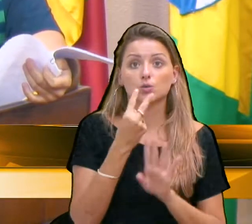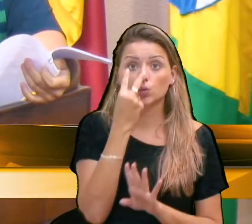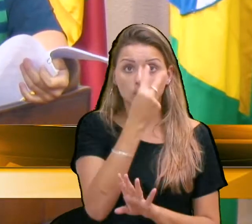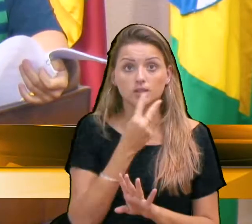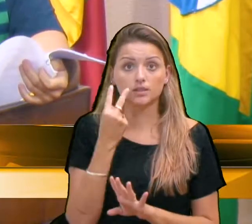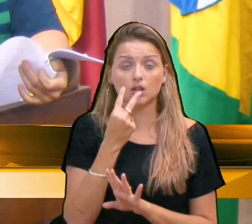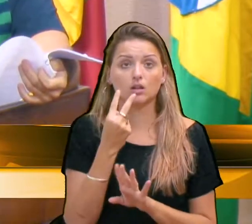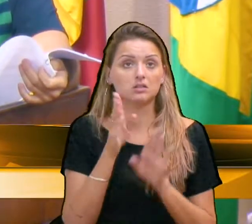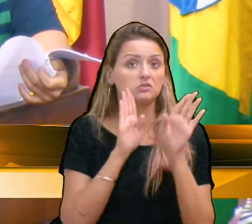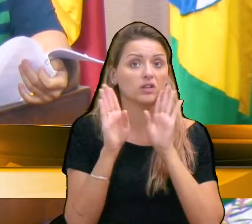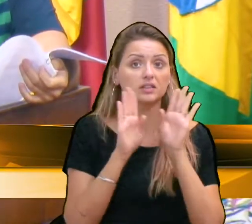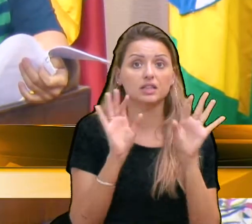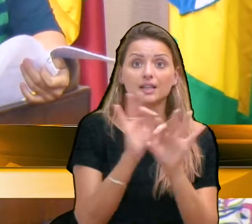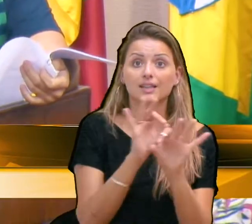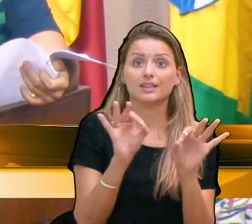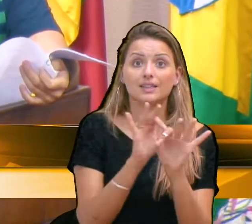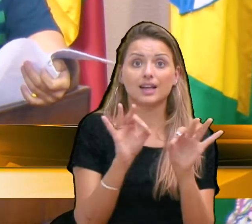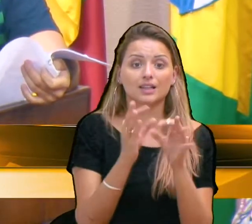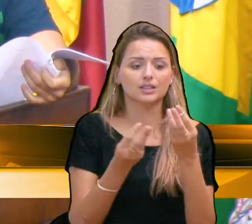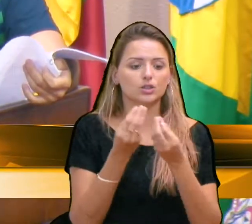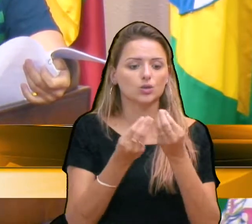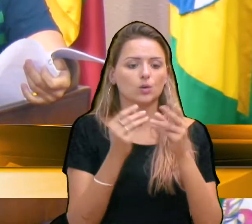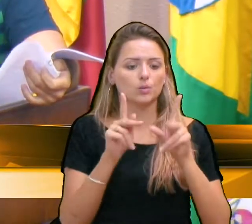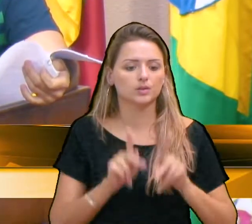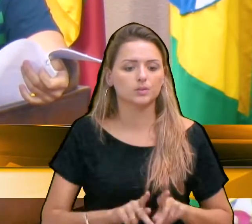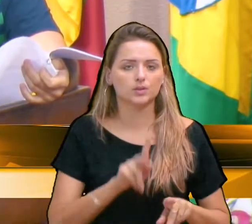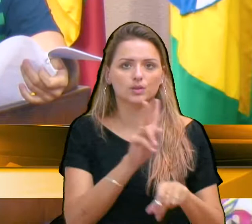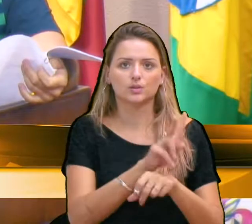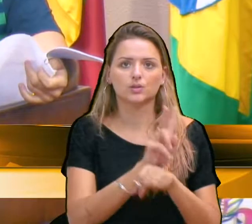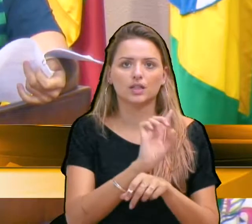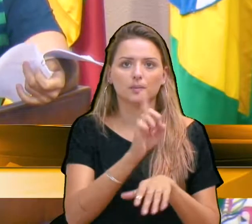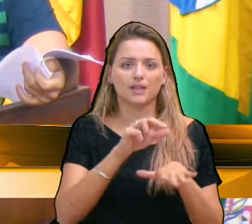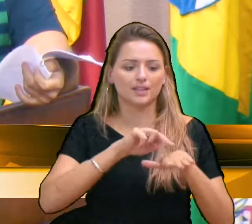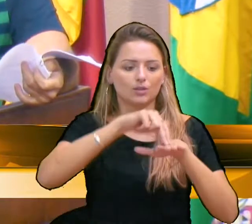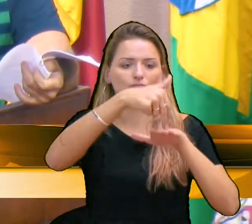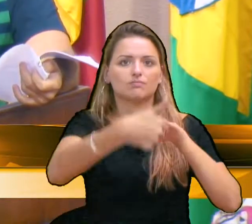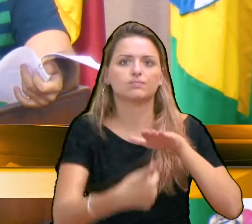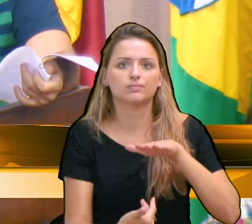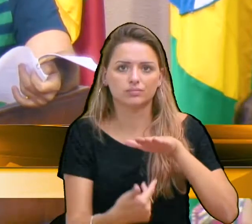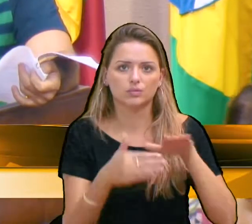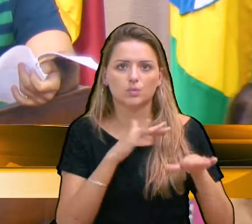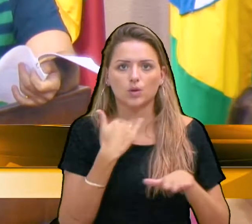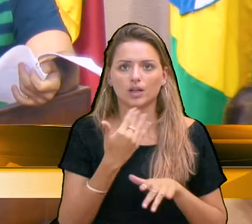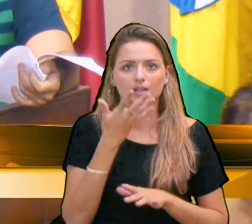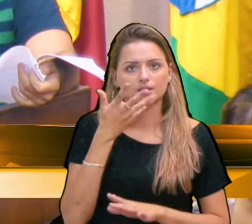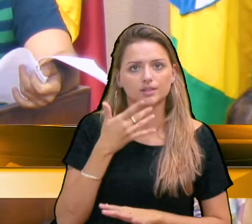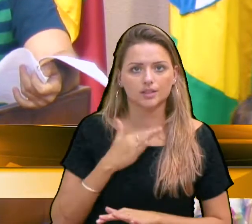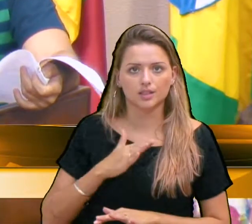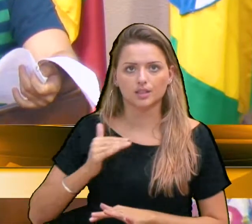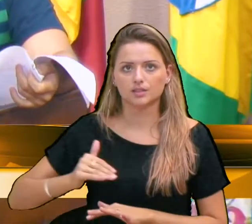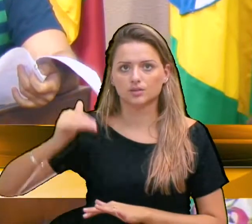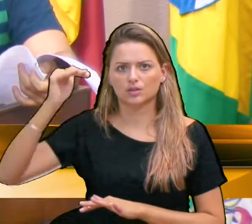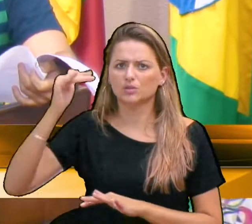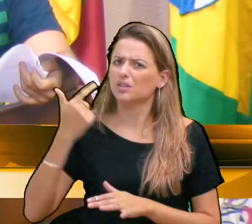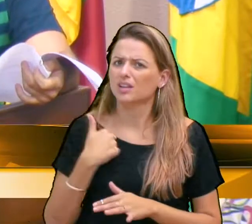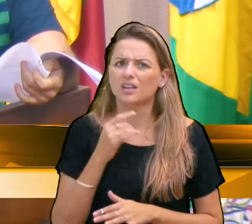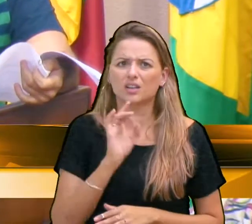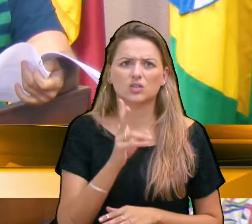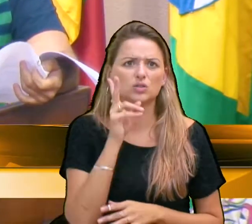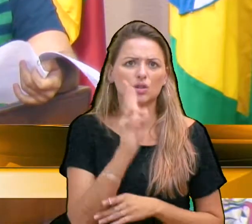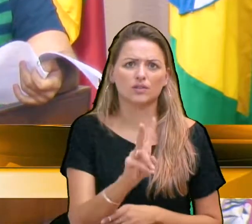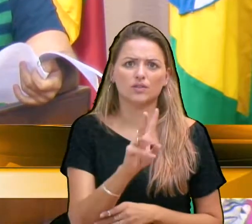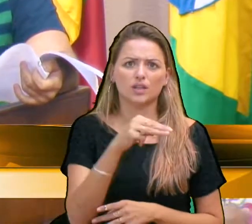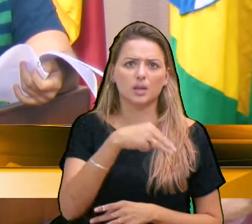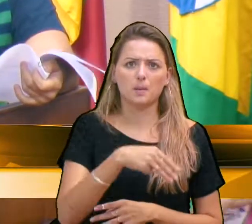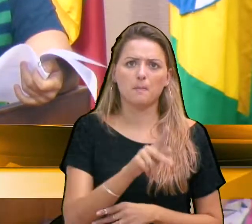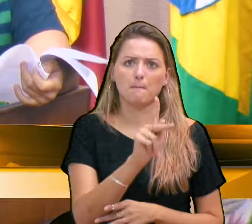de operação segura, de como as pessoas se prevenir para não se afogar as crianças, os adultos. Poxa, eu só vi marketing pessoal